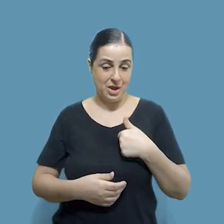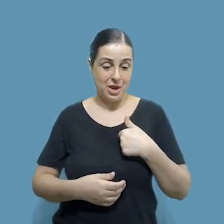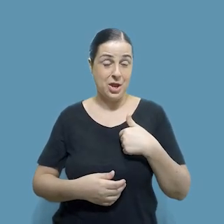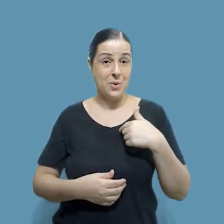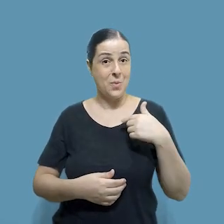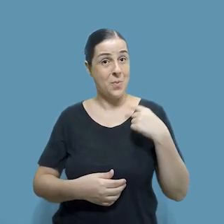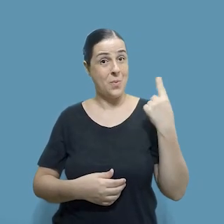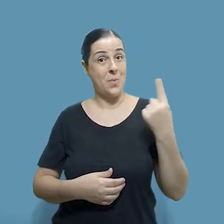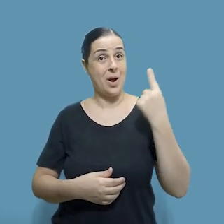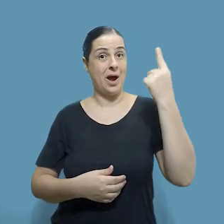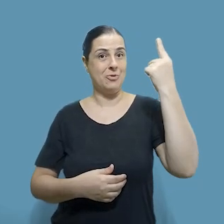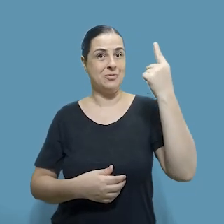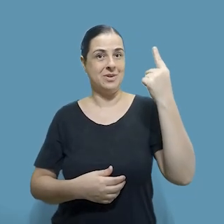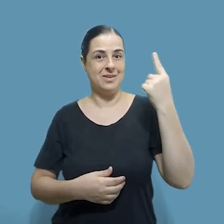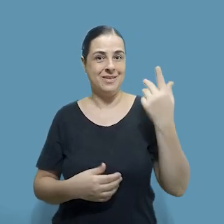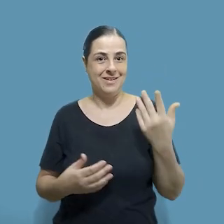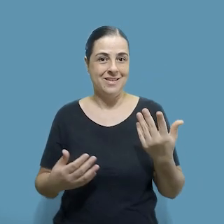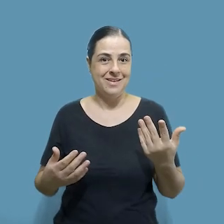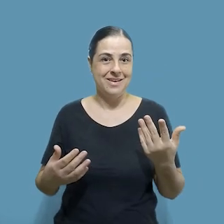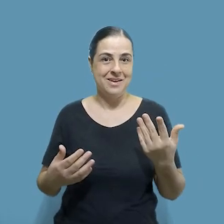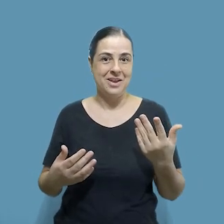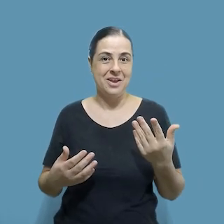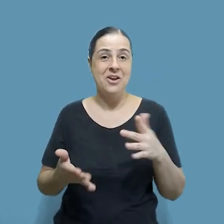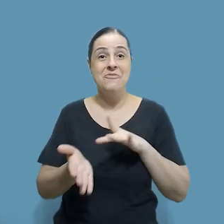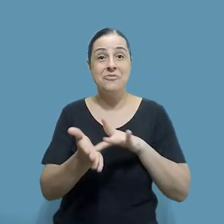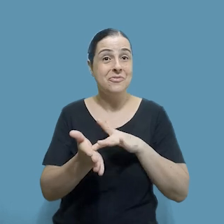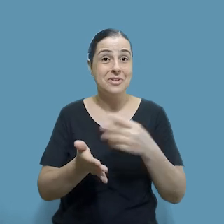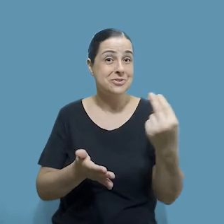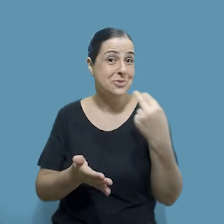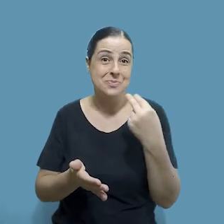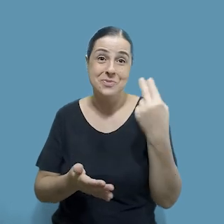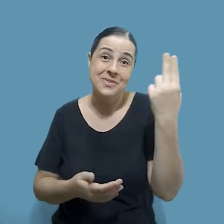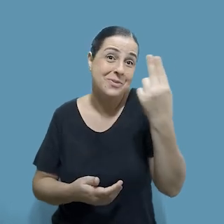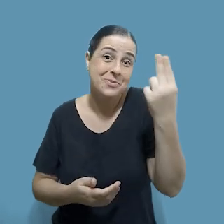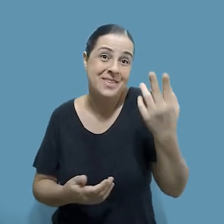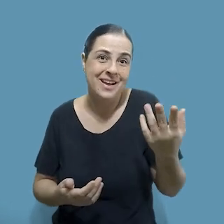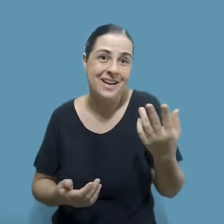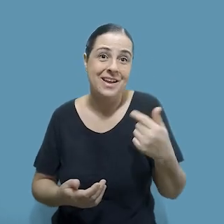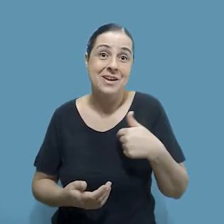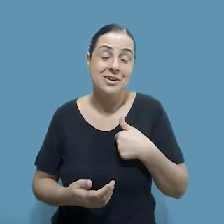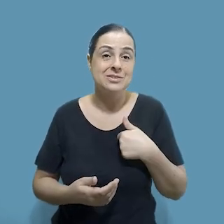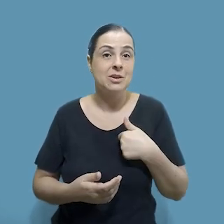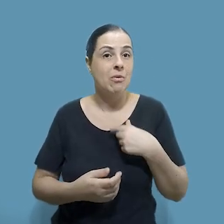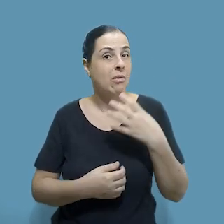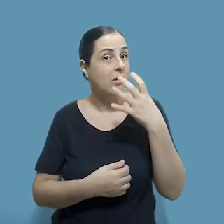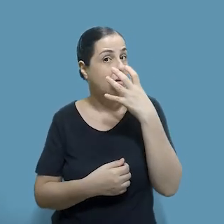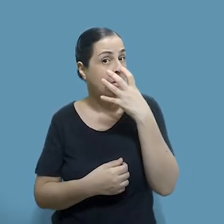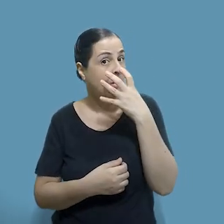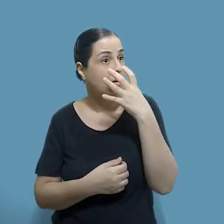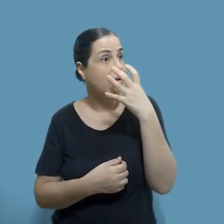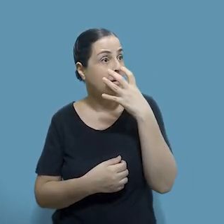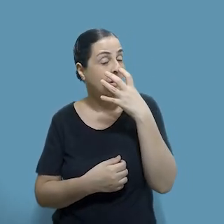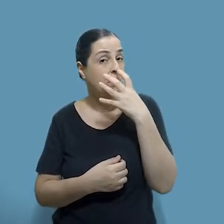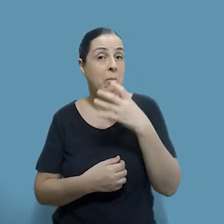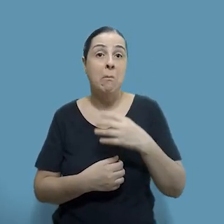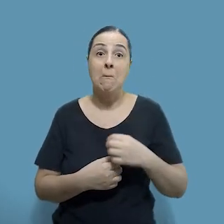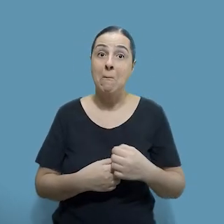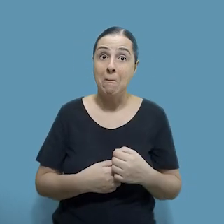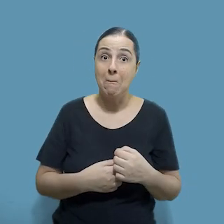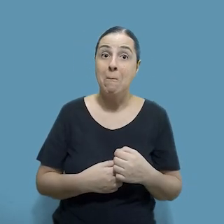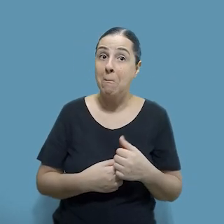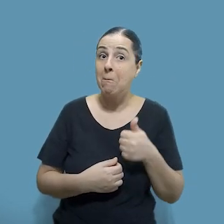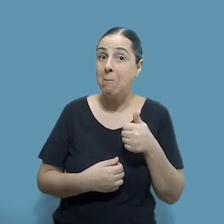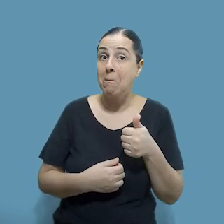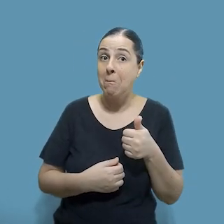fazer de conta que não está me vendo. Mas eu fiquei muito impressionada, assim, bem impressionada, né?